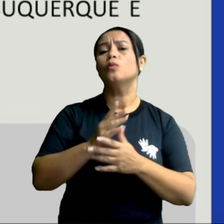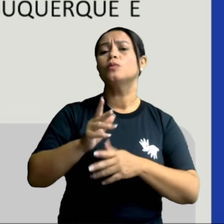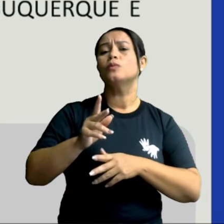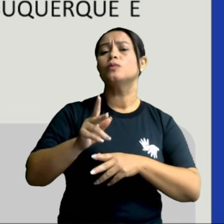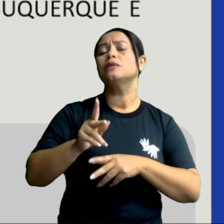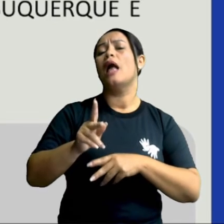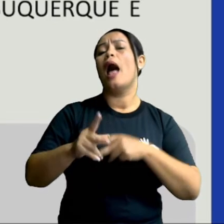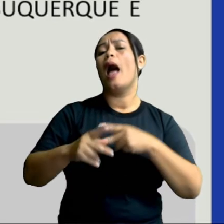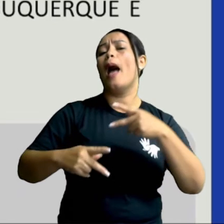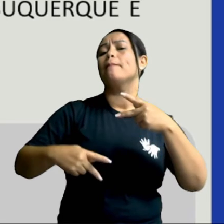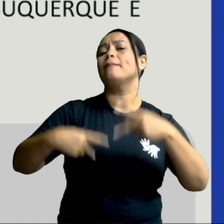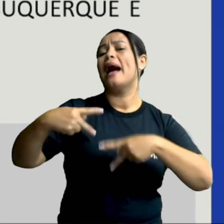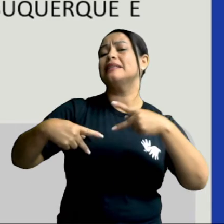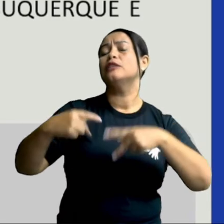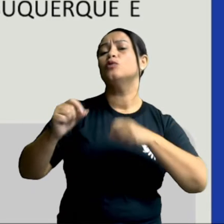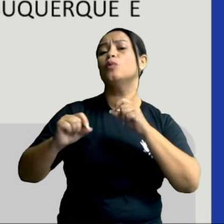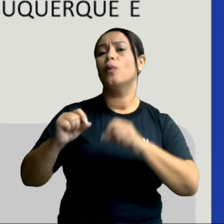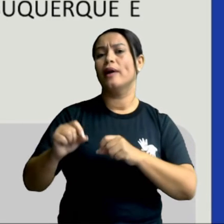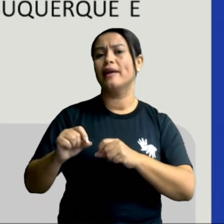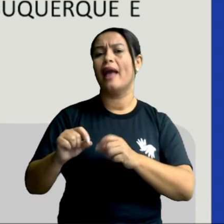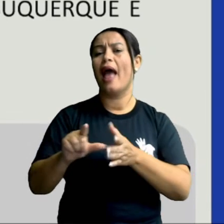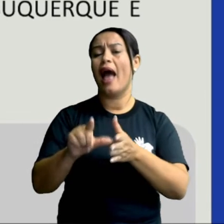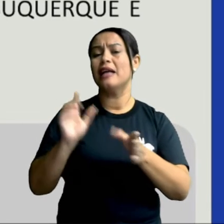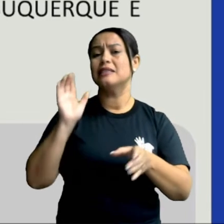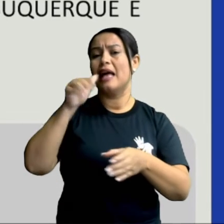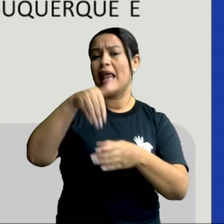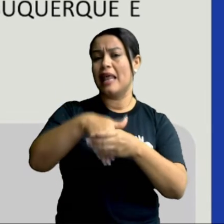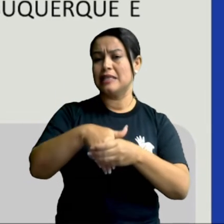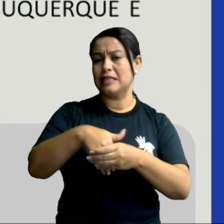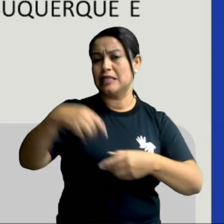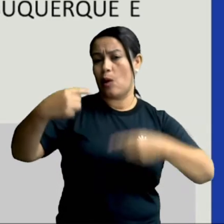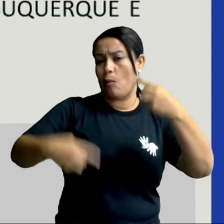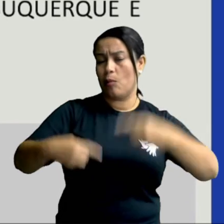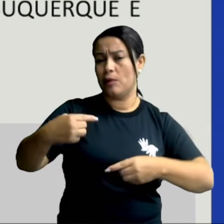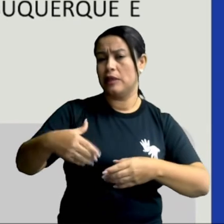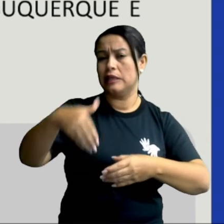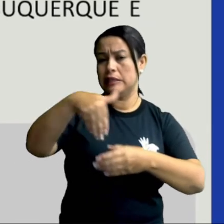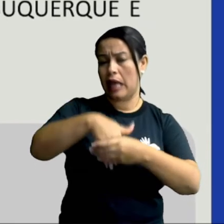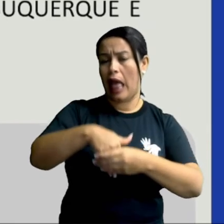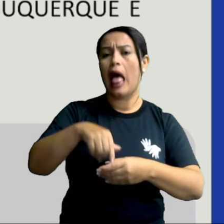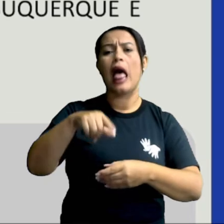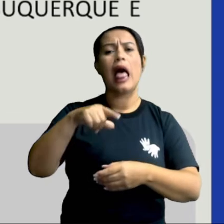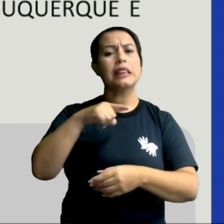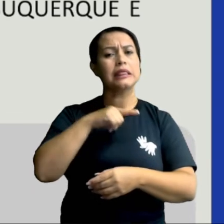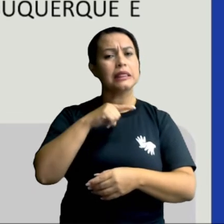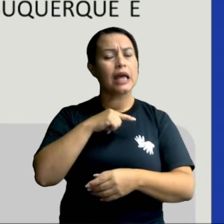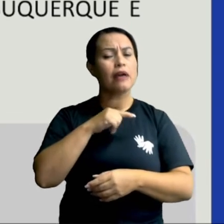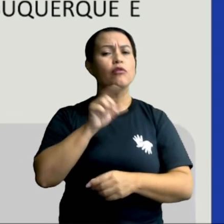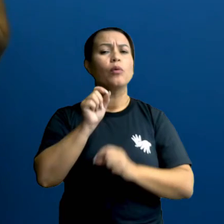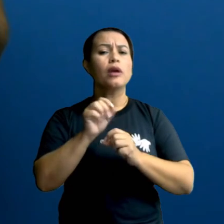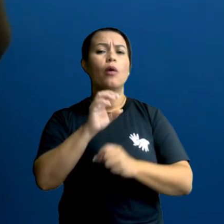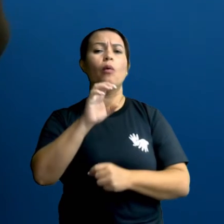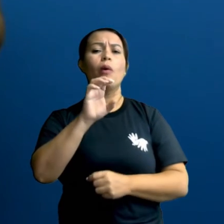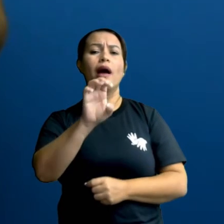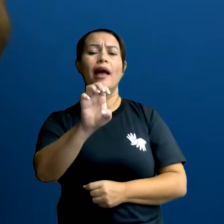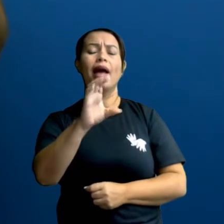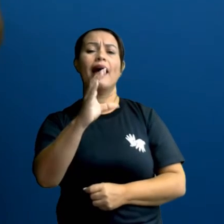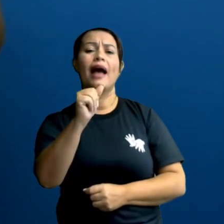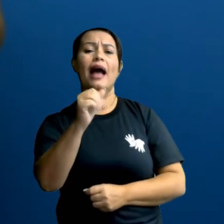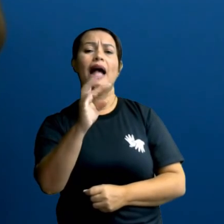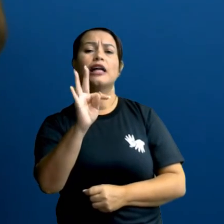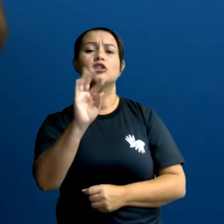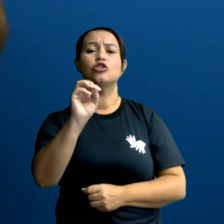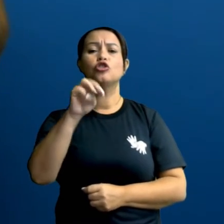eleições municipais, foi a cidade teatro de uma grande hecatombe. Que é uma hecatombe? É uma batalha, né?